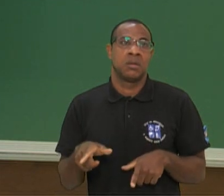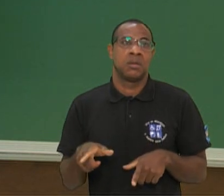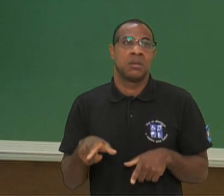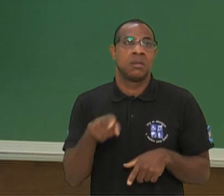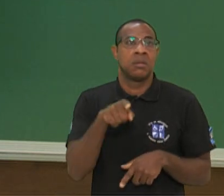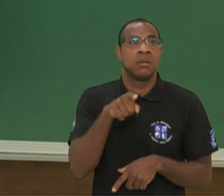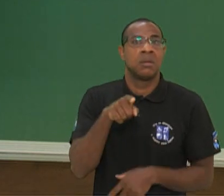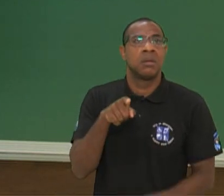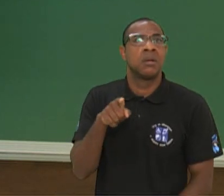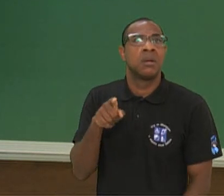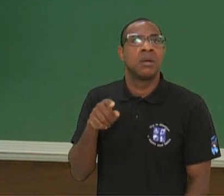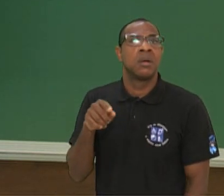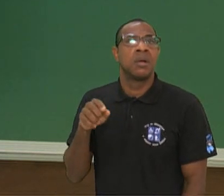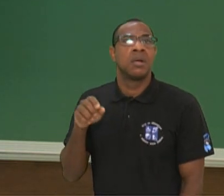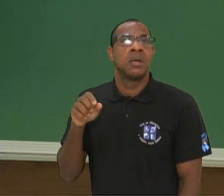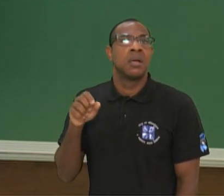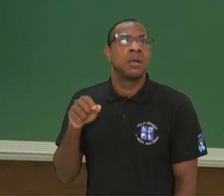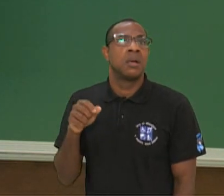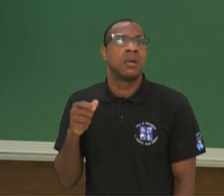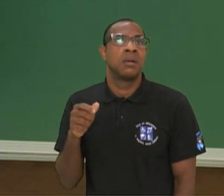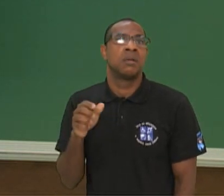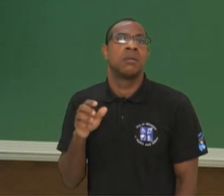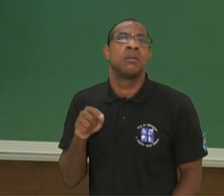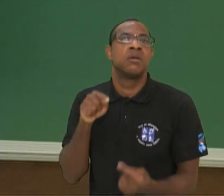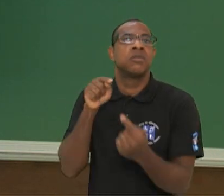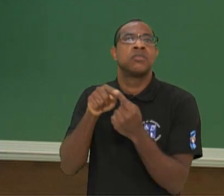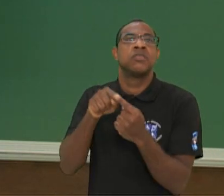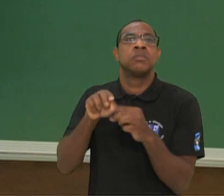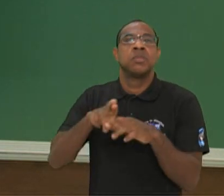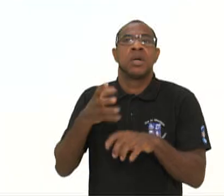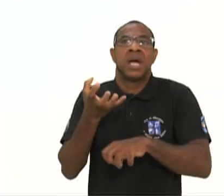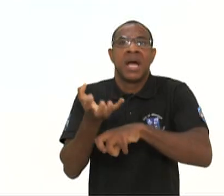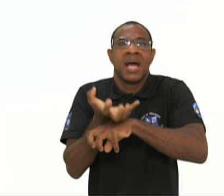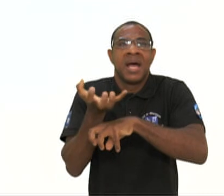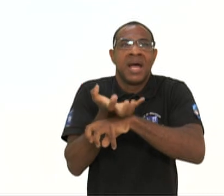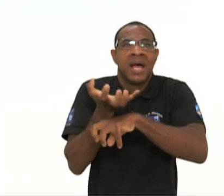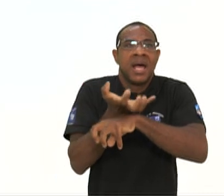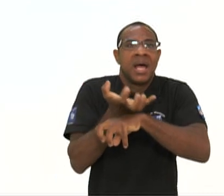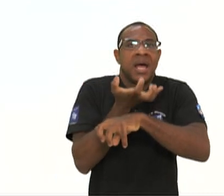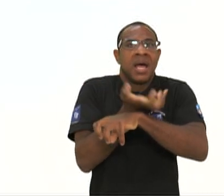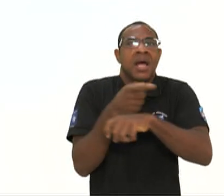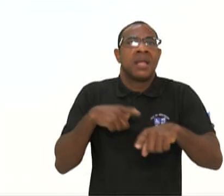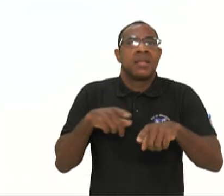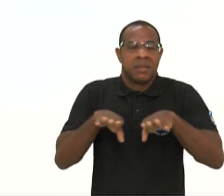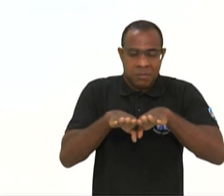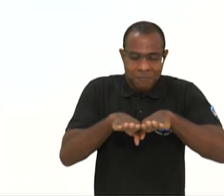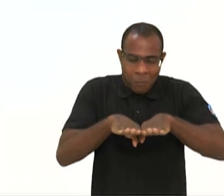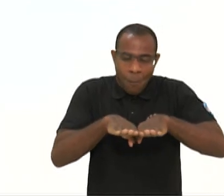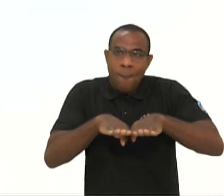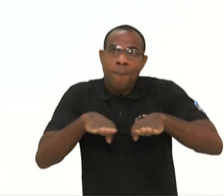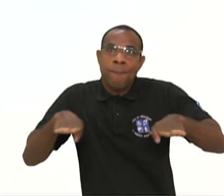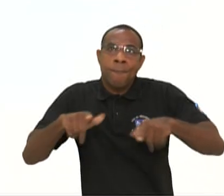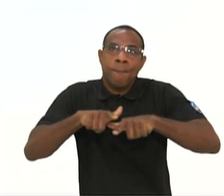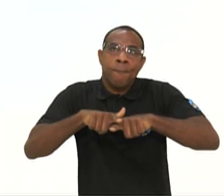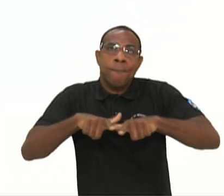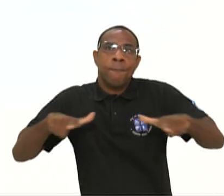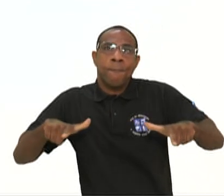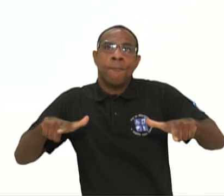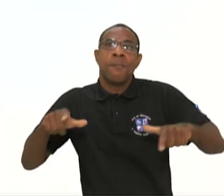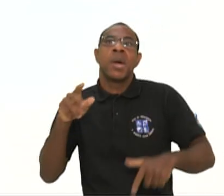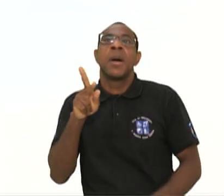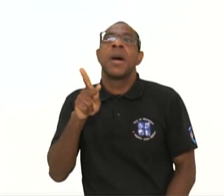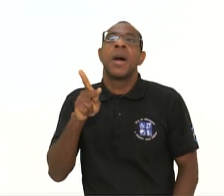saibro, aí nós temos a grama e a terceira superfície é o piso.